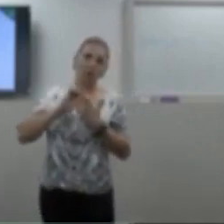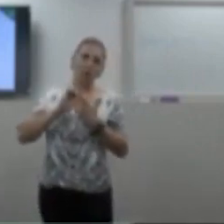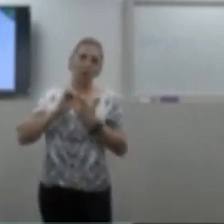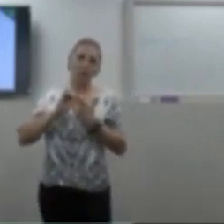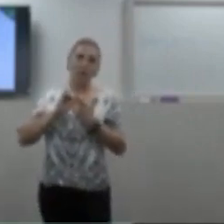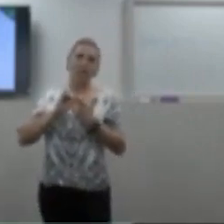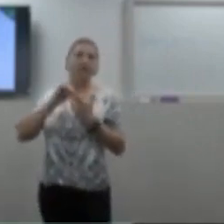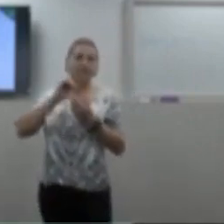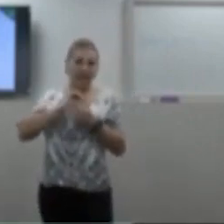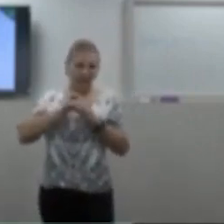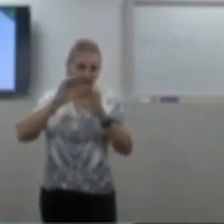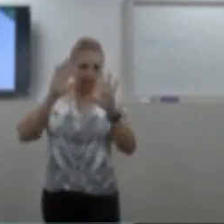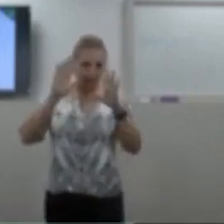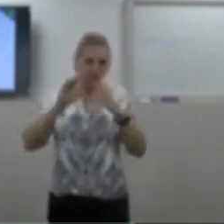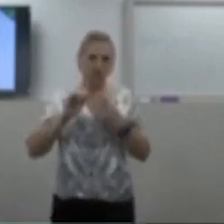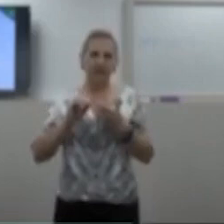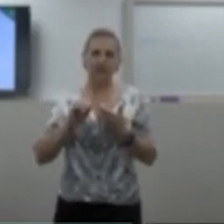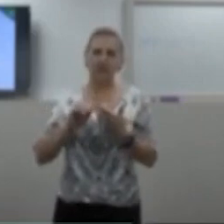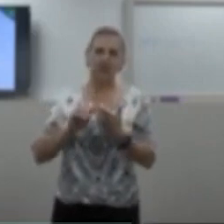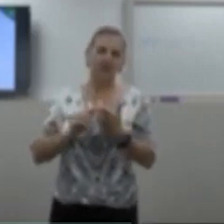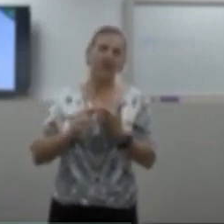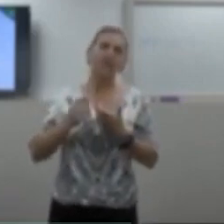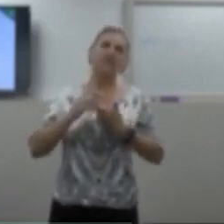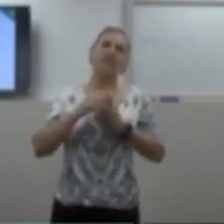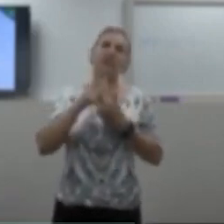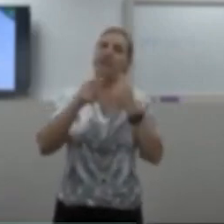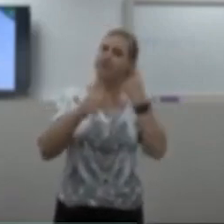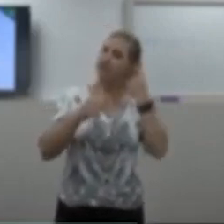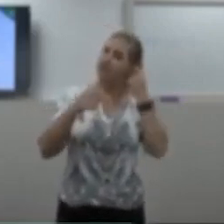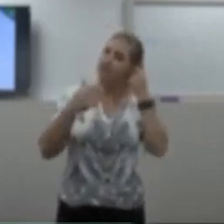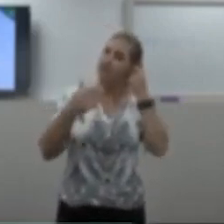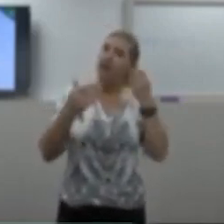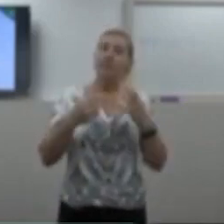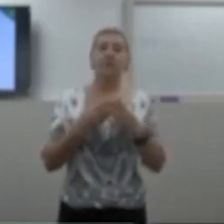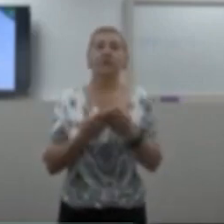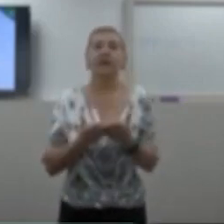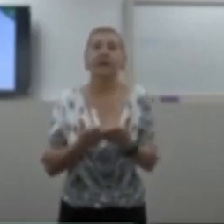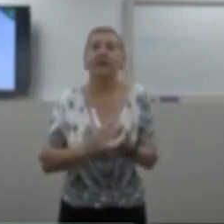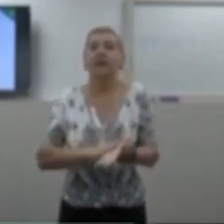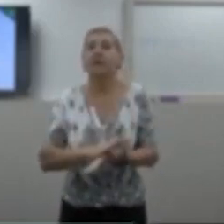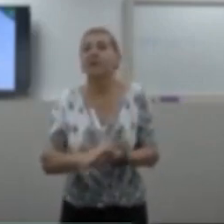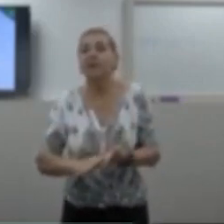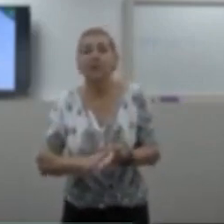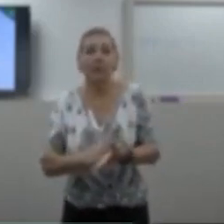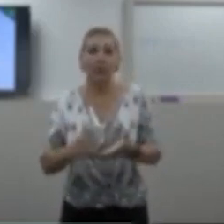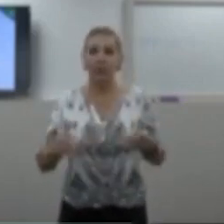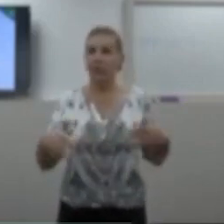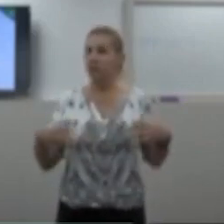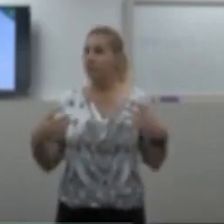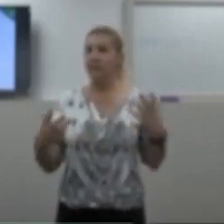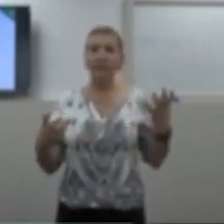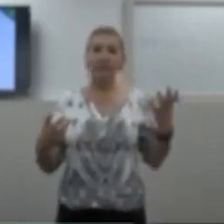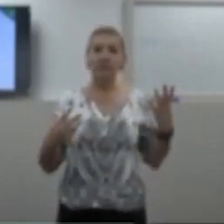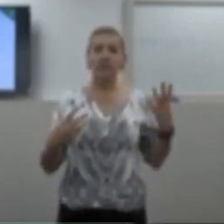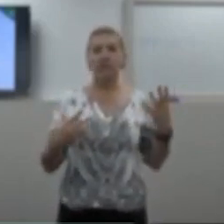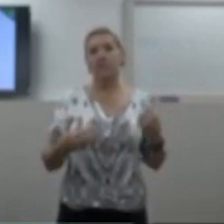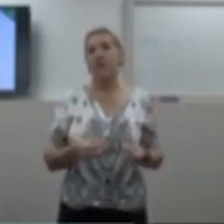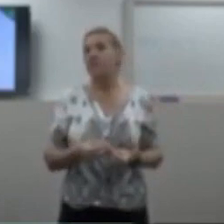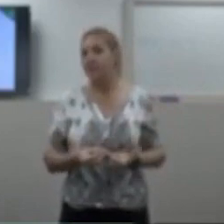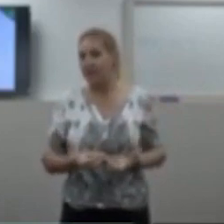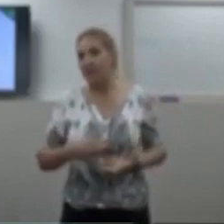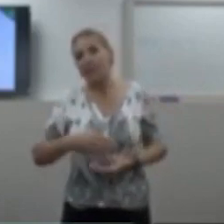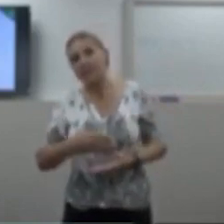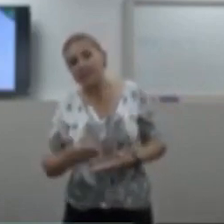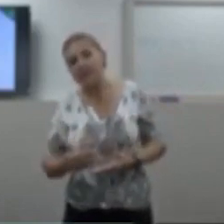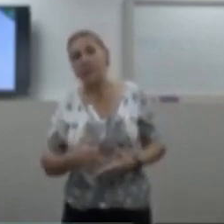o óctuplo, né? E aí por diante. E você aprendeu, então, quer dizer, professora, onde que eu vou? Eu não sabia